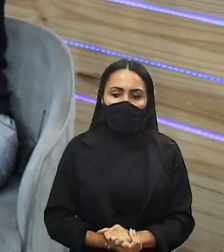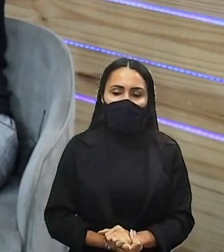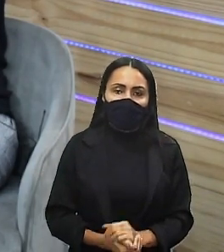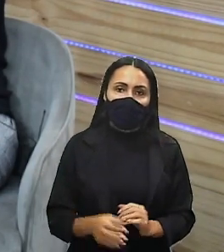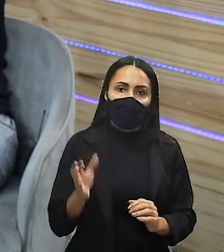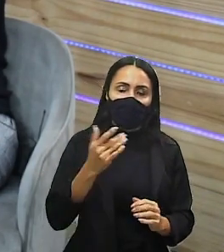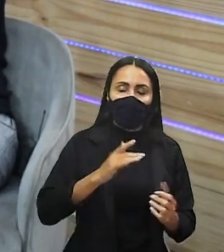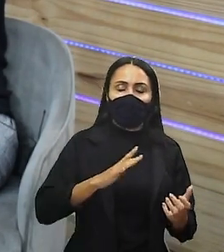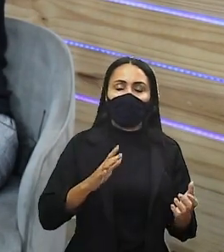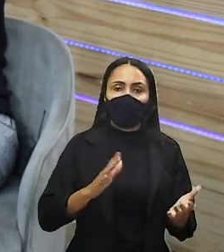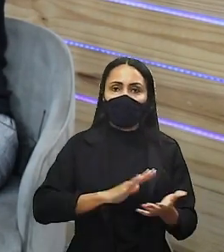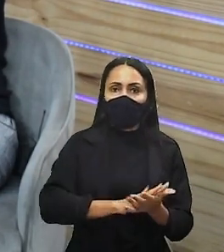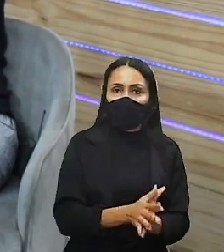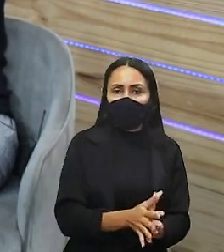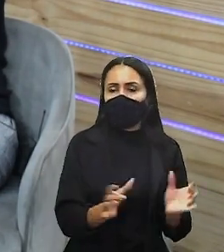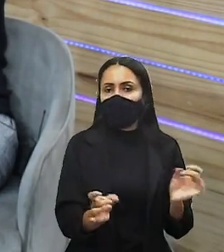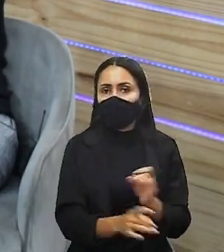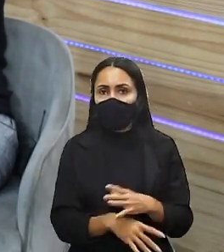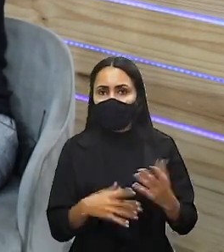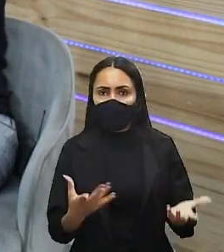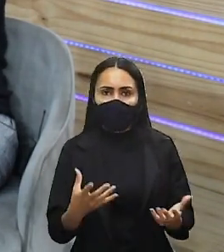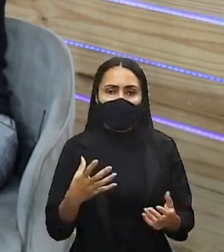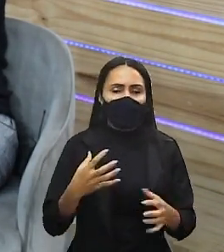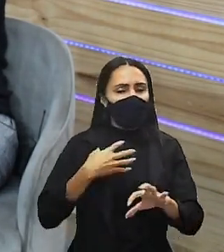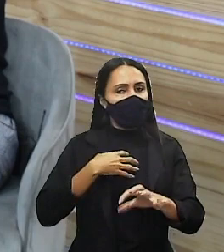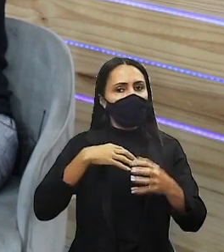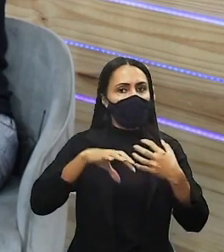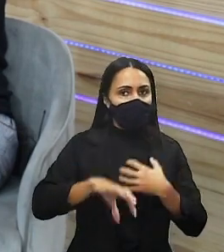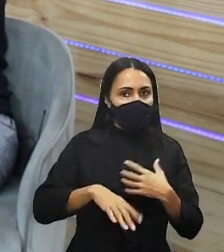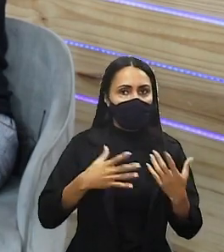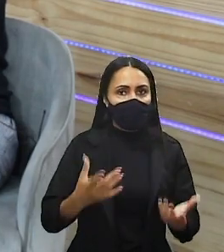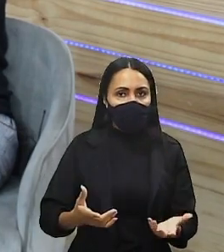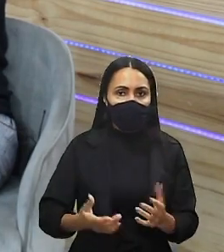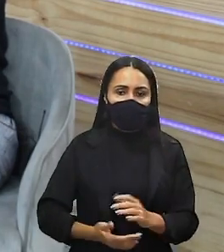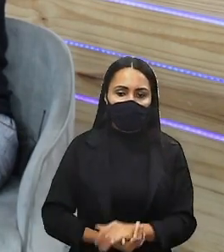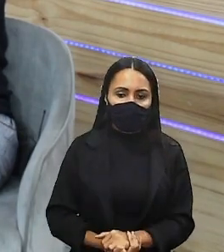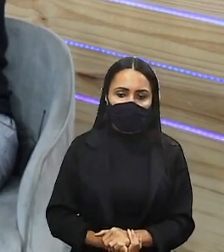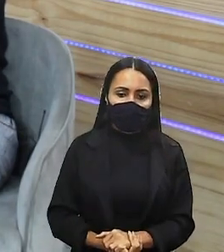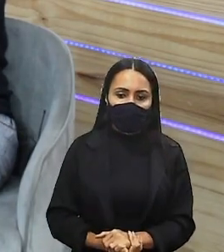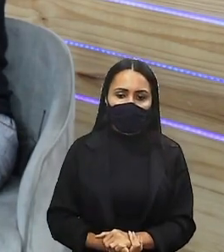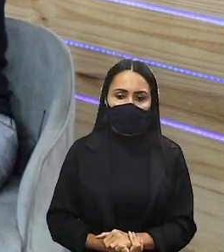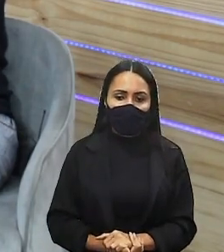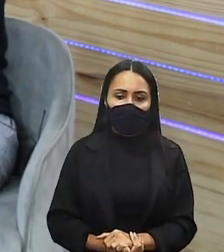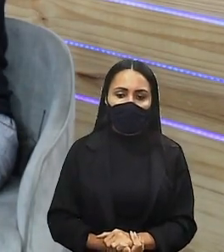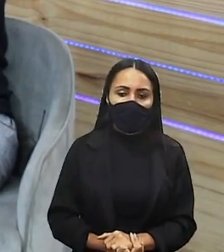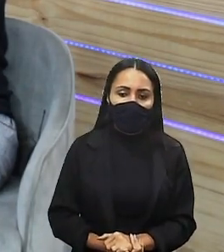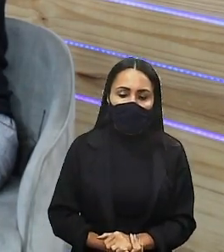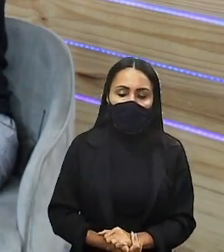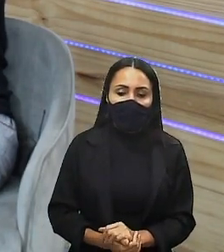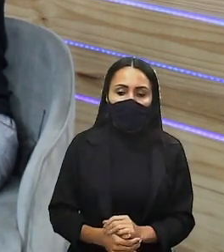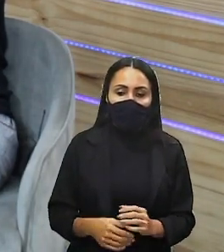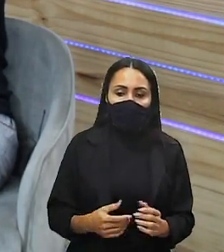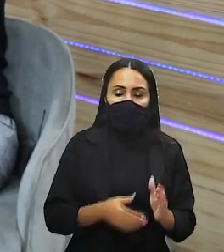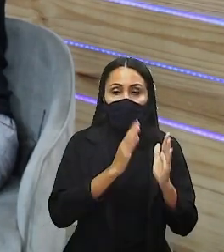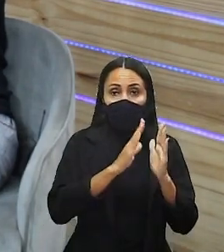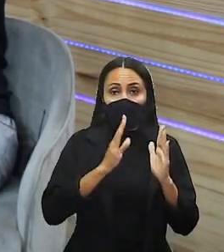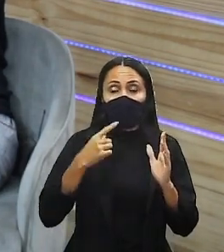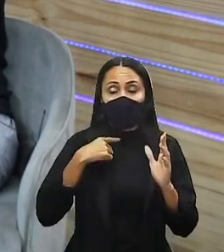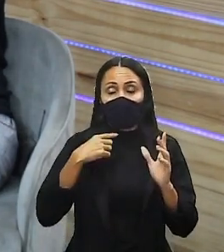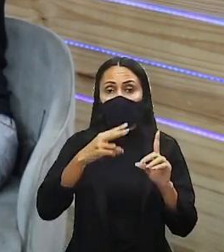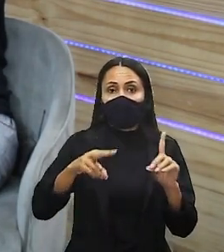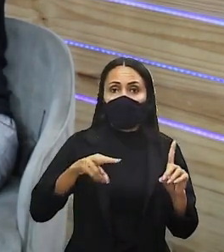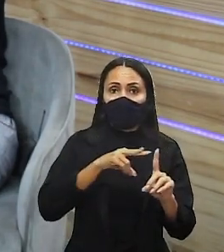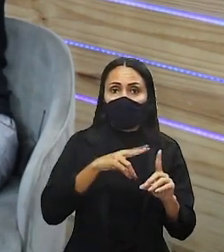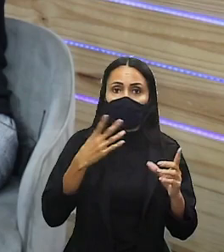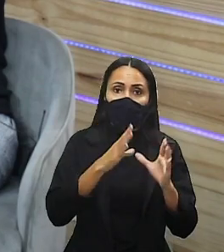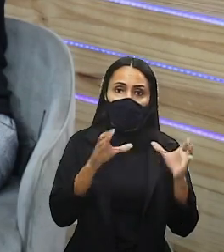com o preconceito, vamos ouvir o outro, vamos nos colocar no lugar do outro, né? A biblioteca humana, ela traz essa perspectiva em